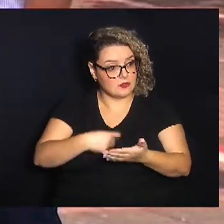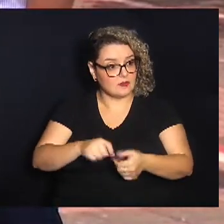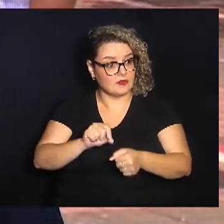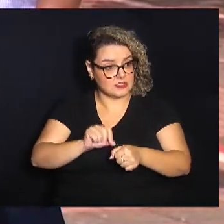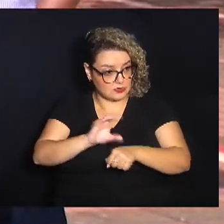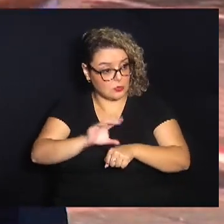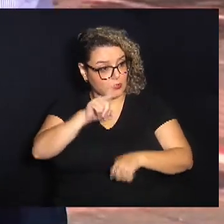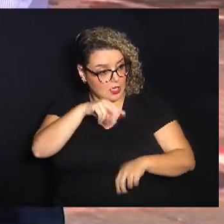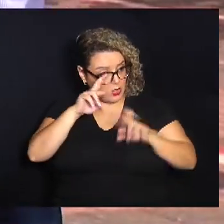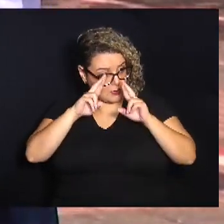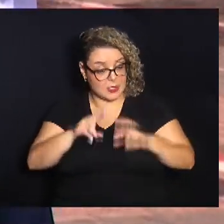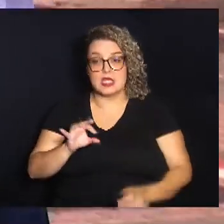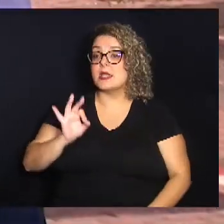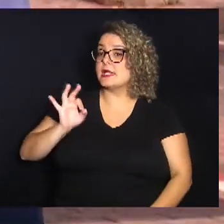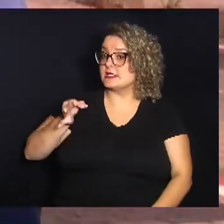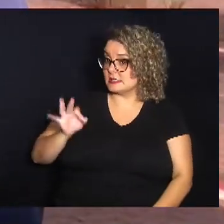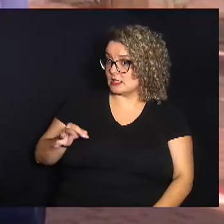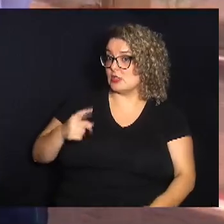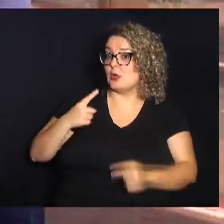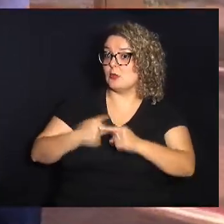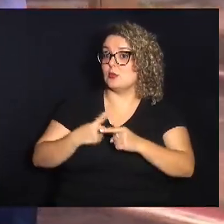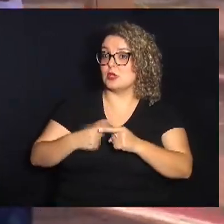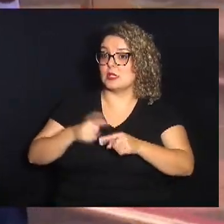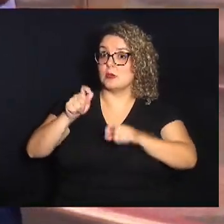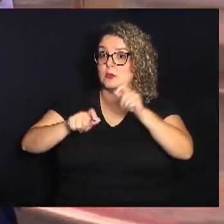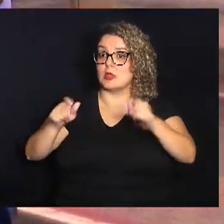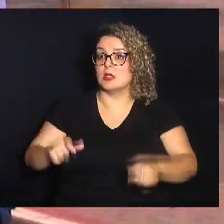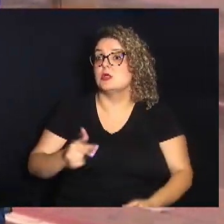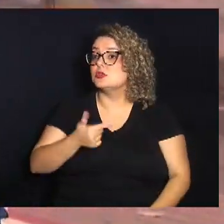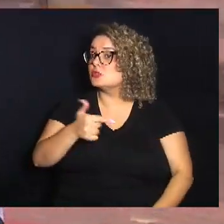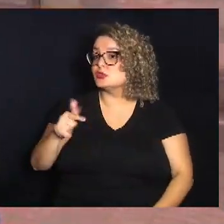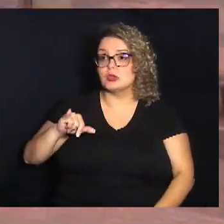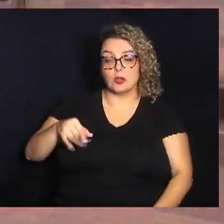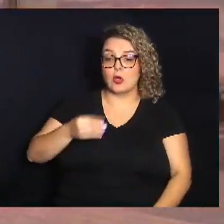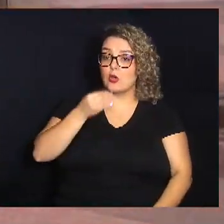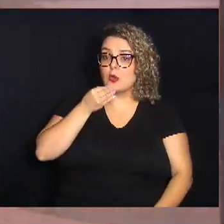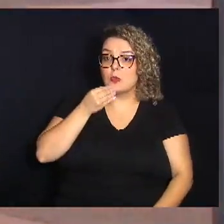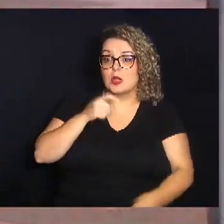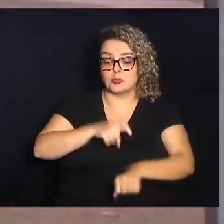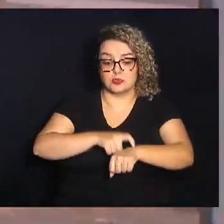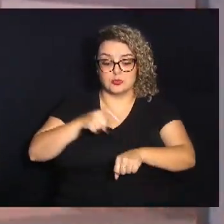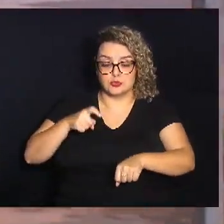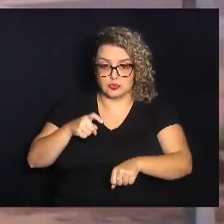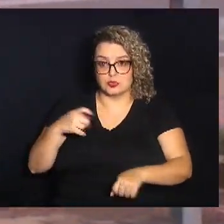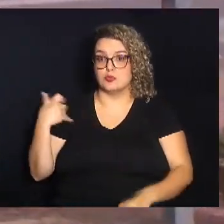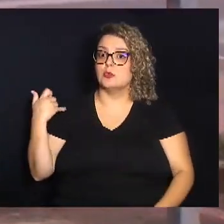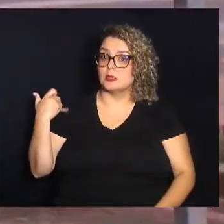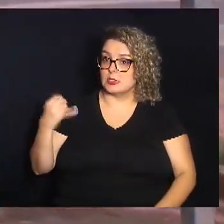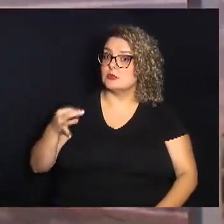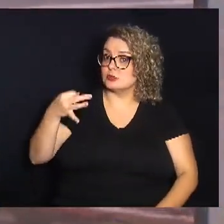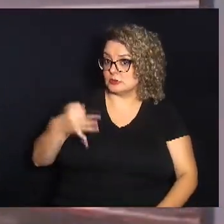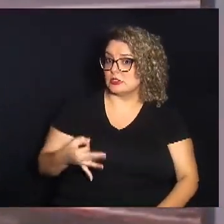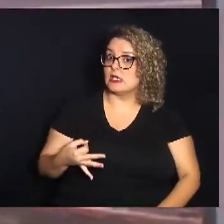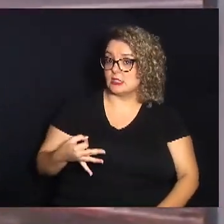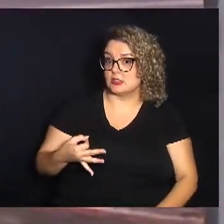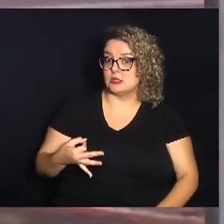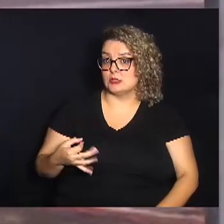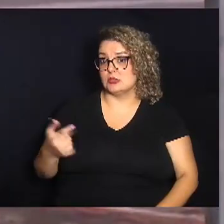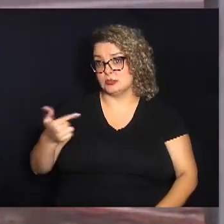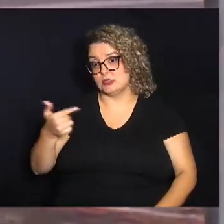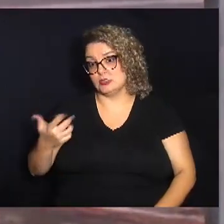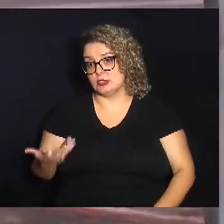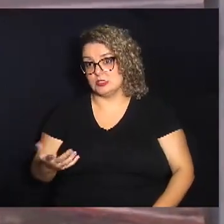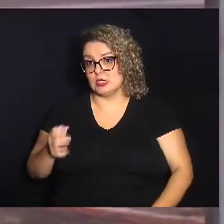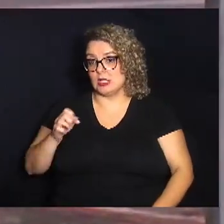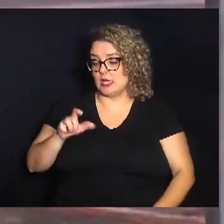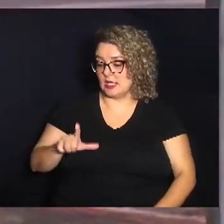respeito. Exatamente, porque são pessoas que não tiveram oportunidade de estudar na idade própria, segundo a